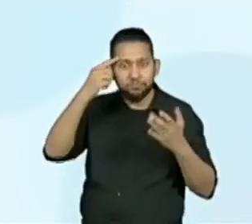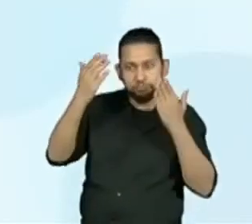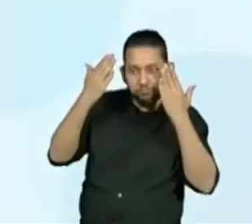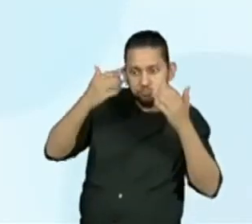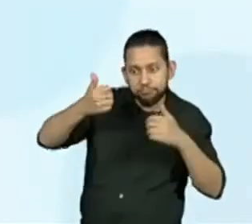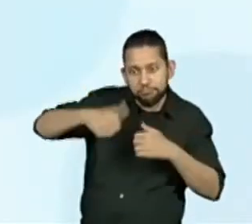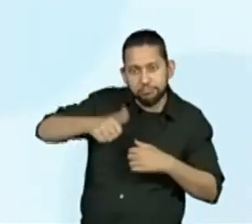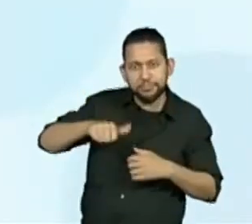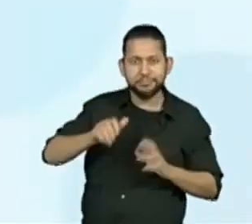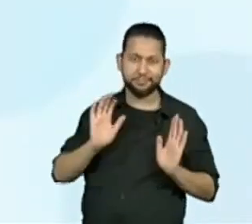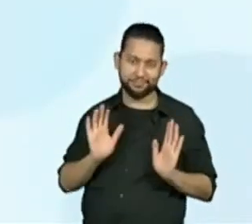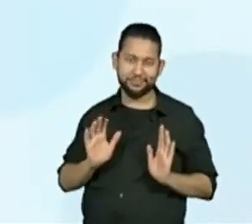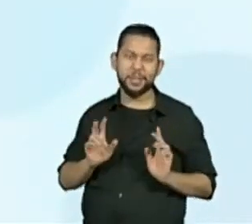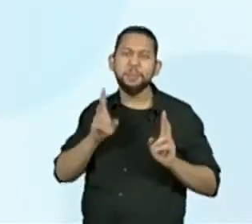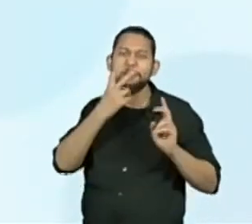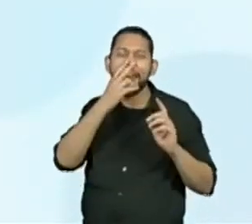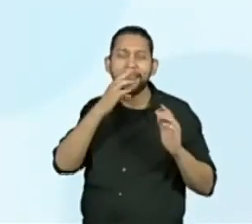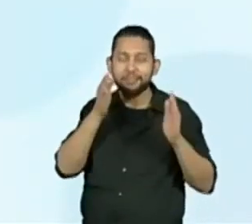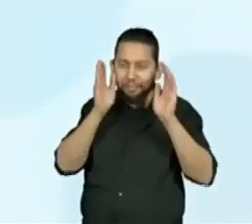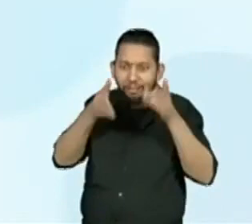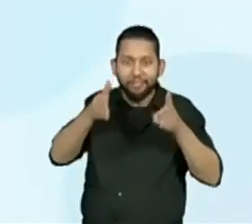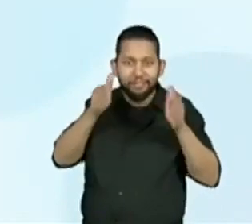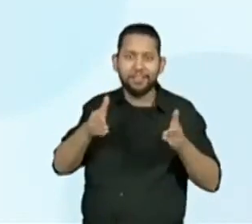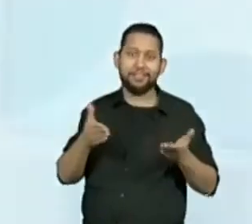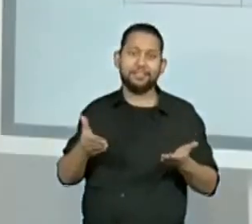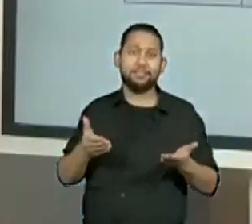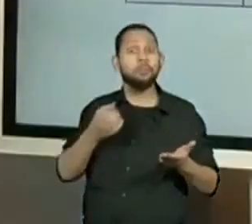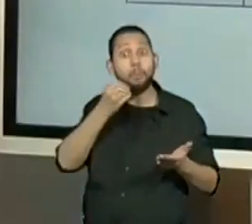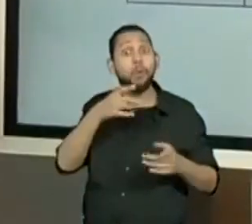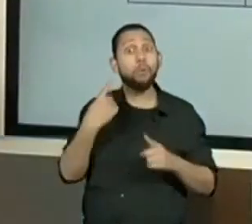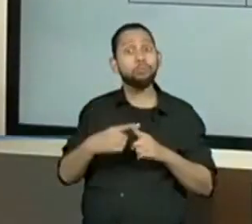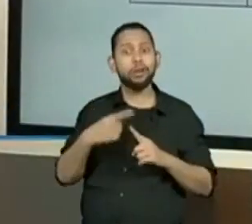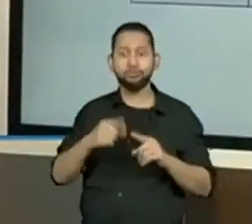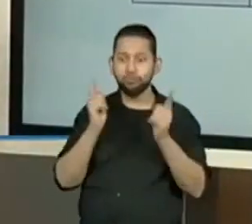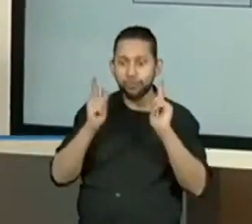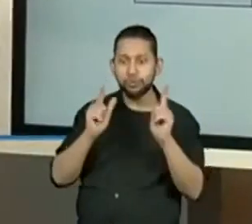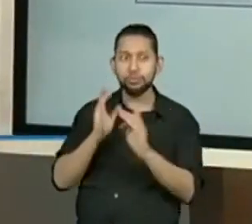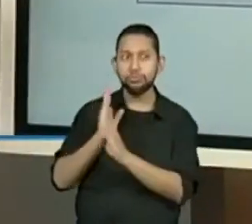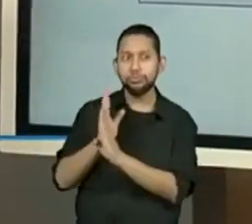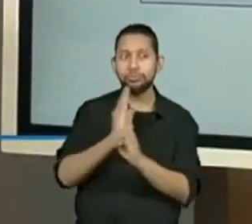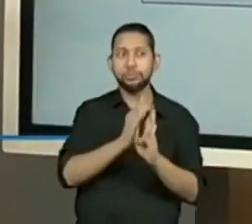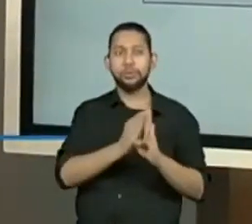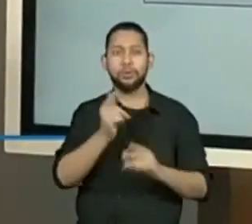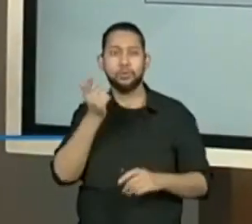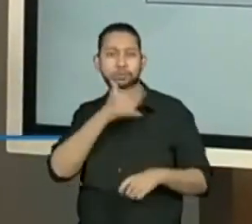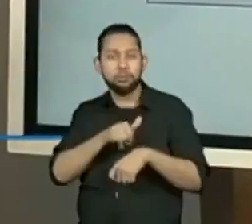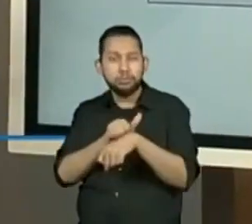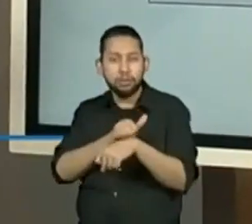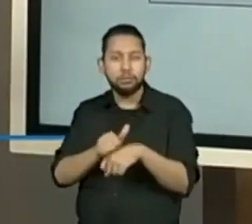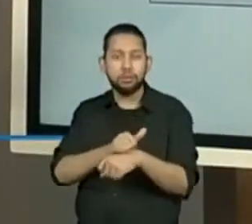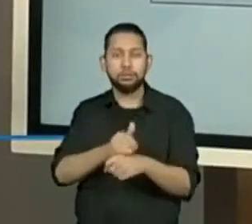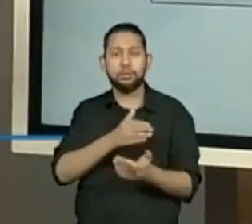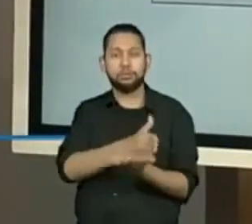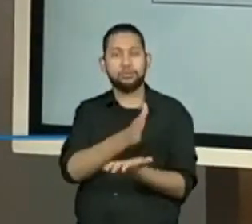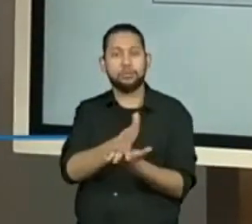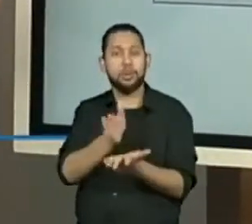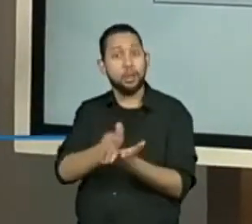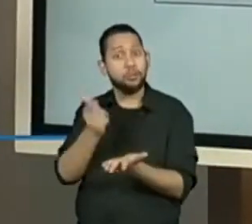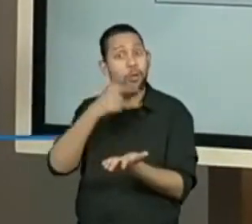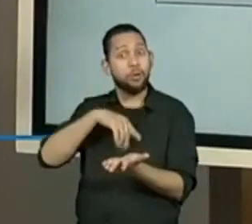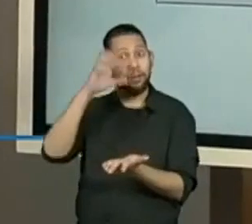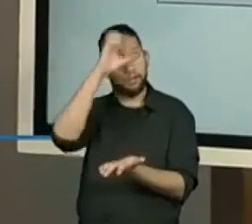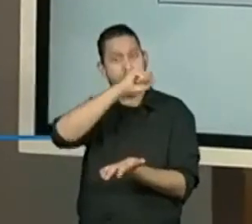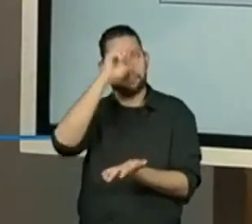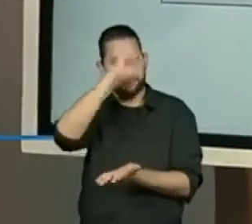nessa tabela tem um bom sentido porque é divertido aprender e pensar em estratégias diferentes